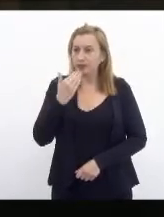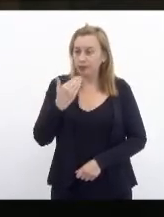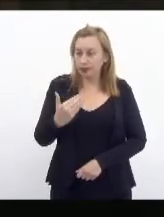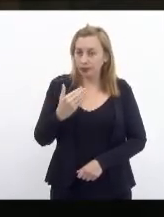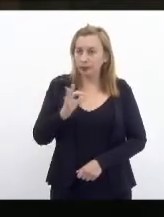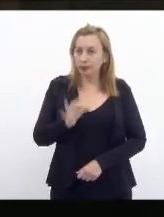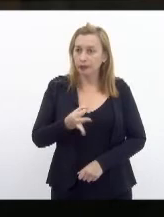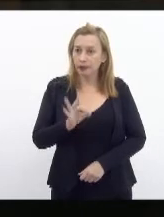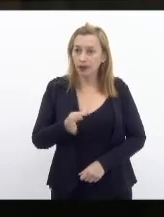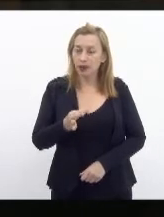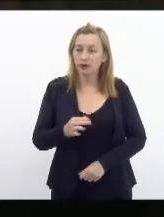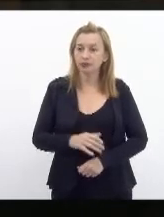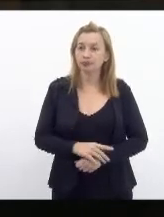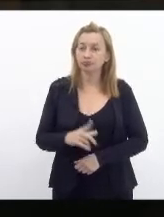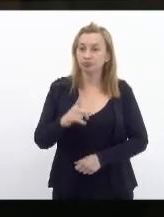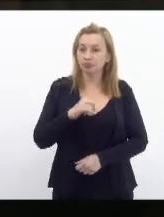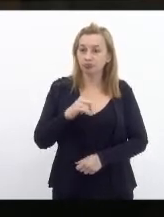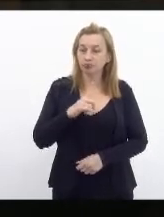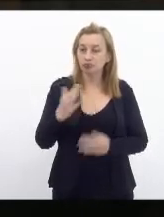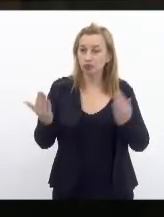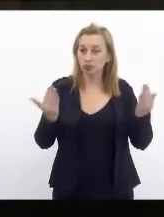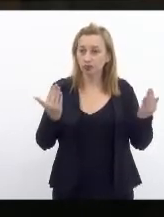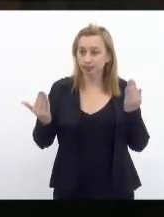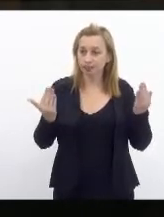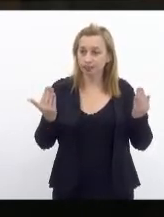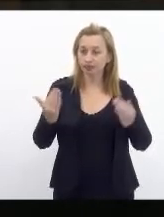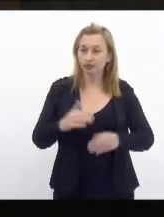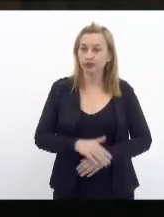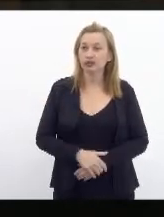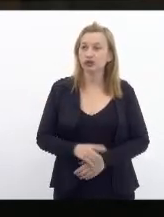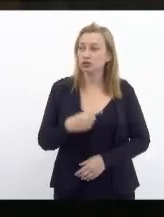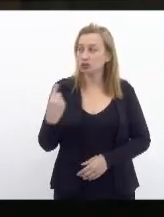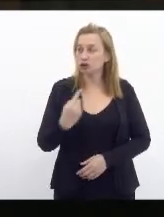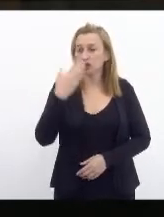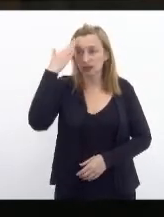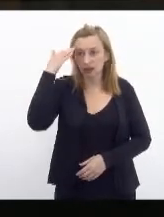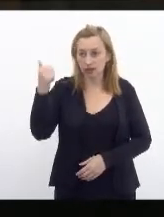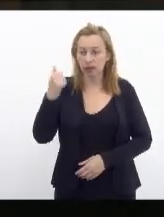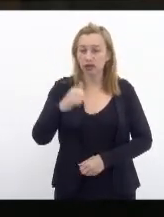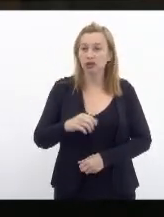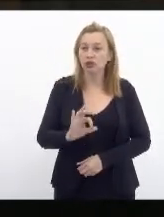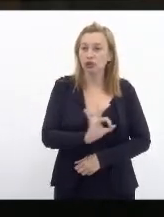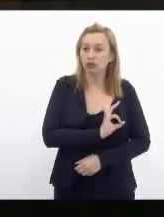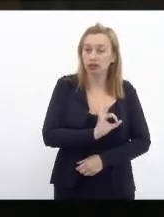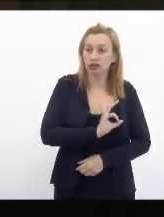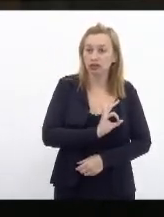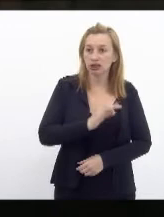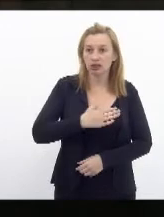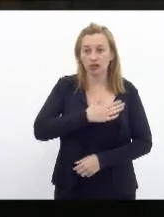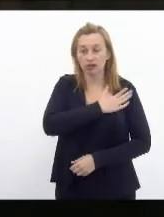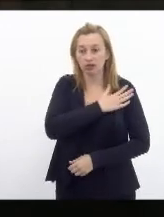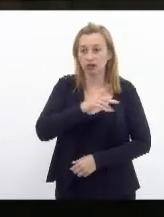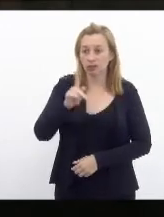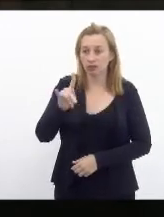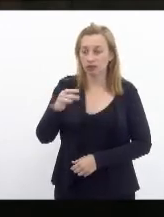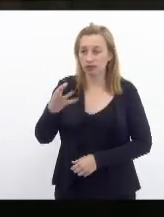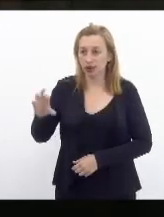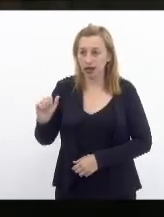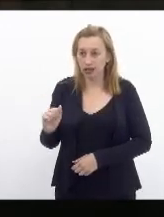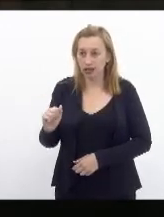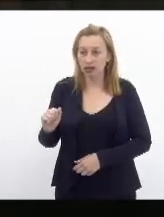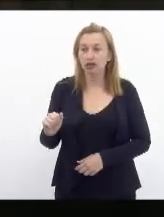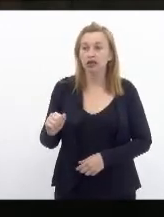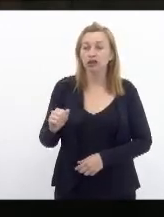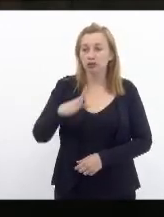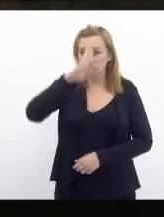exatamente para que haja uma equiparação, pois nós sabemos que são os policiais militares, praças e bombeiros,